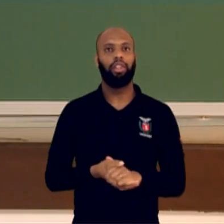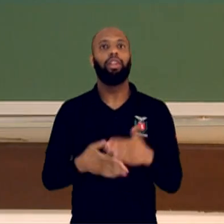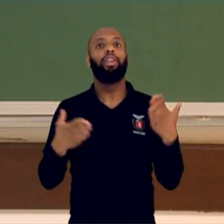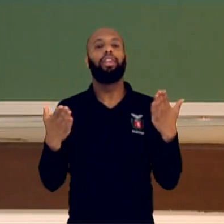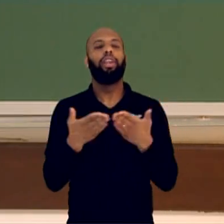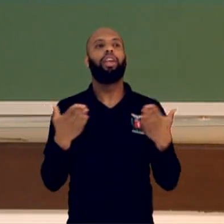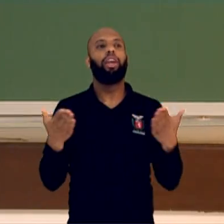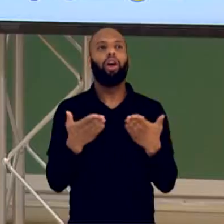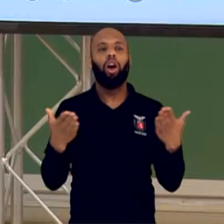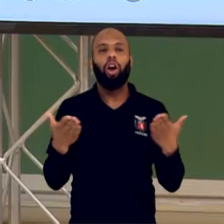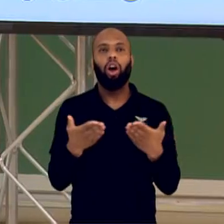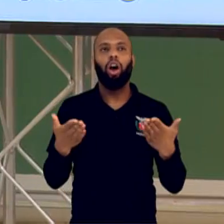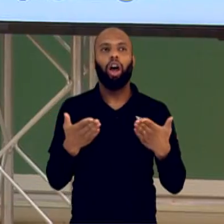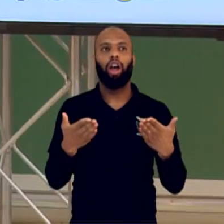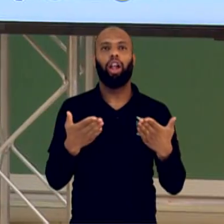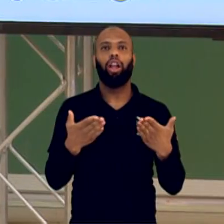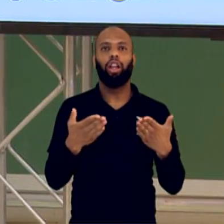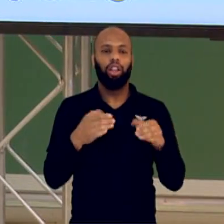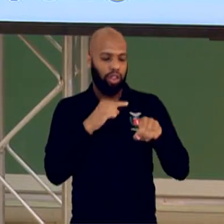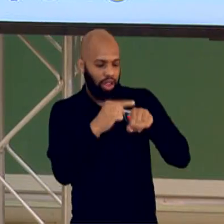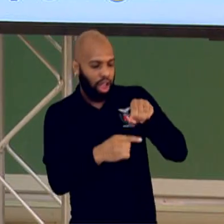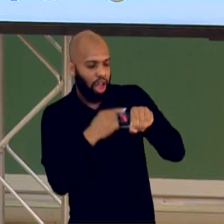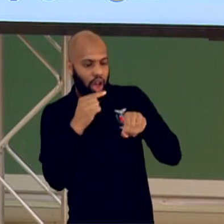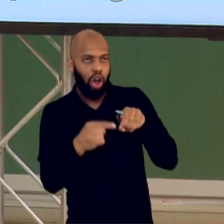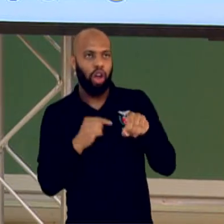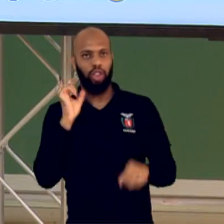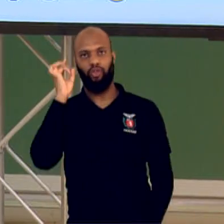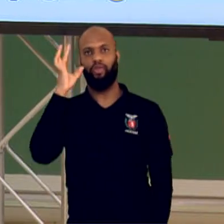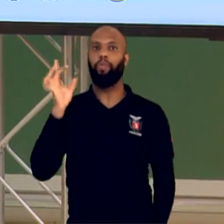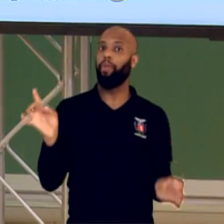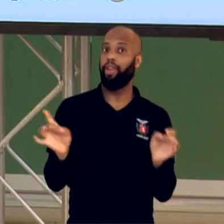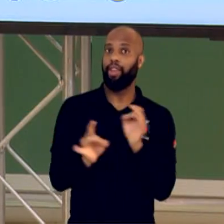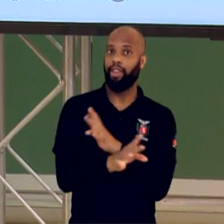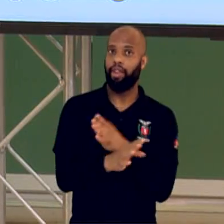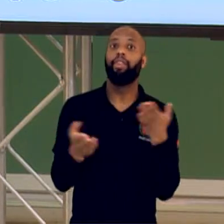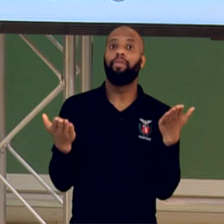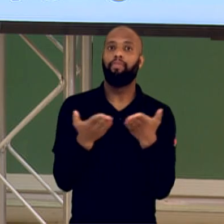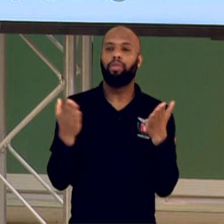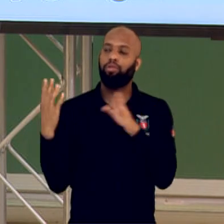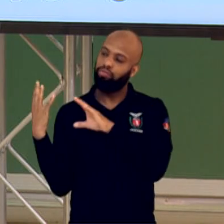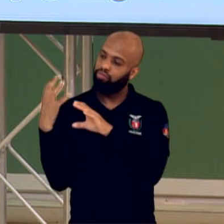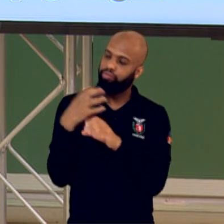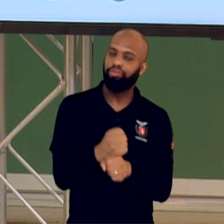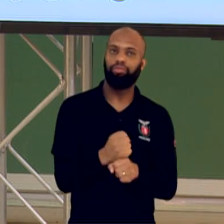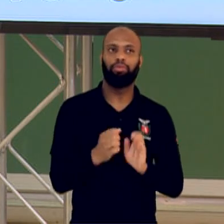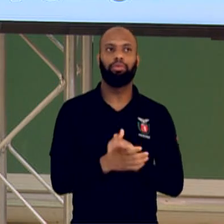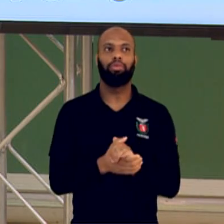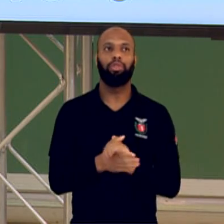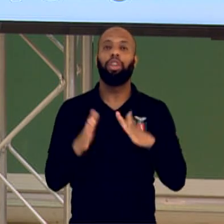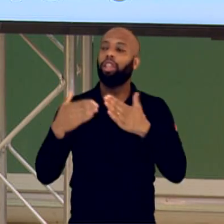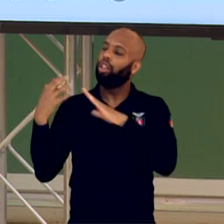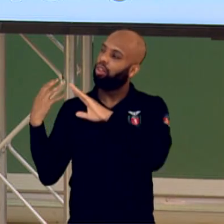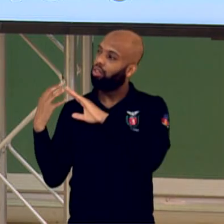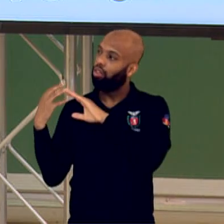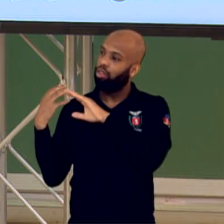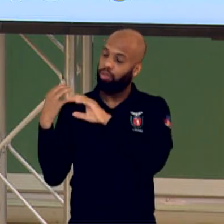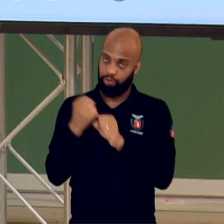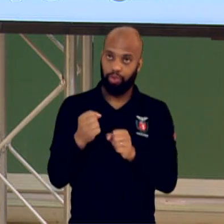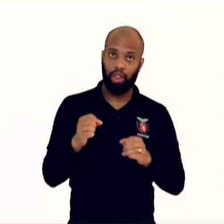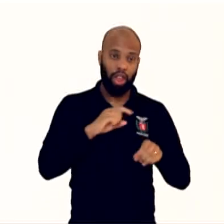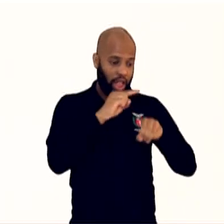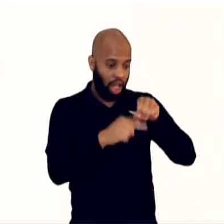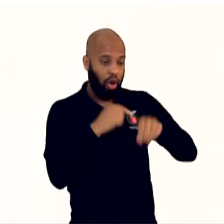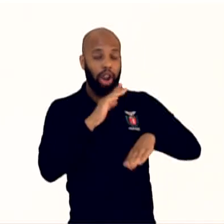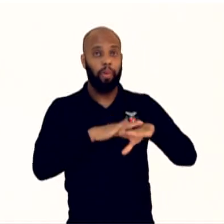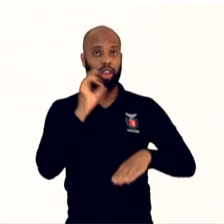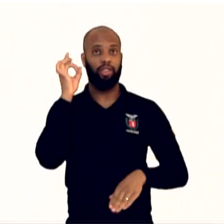Agora a roda, gente. A nossa última máquina que está faltando para a gente encerrar essa revisão toda. A roda facilita a movimentação